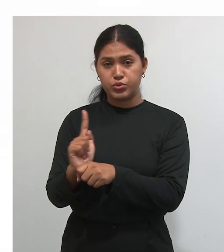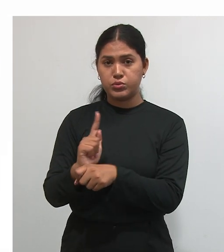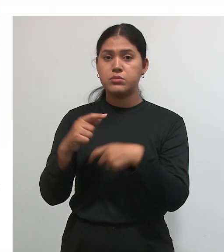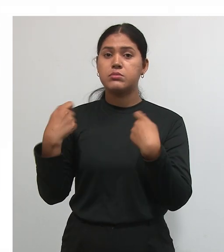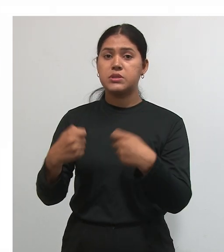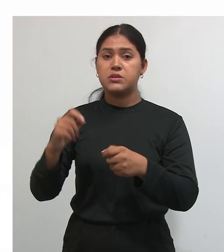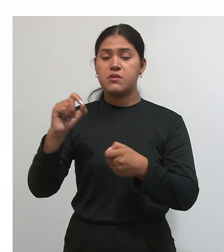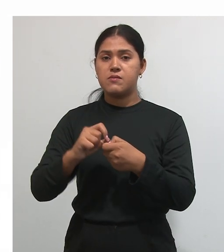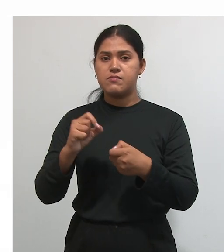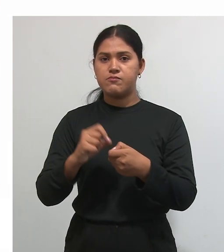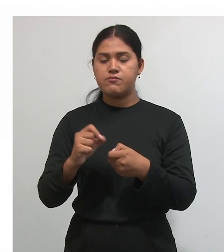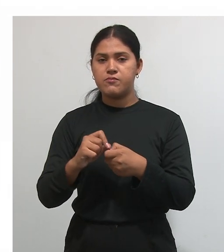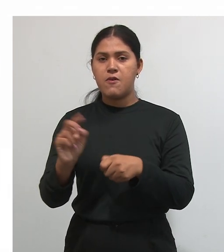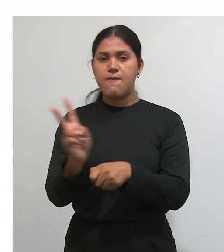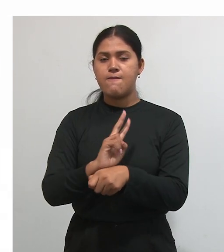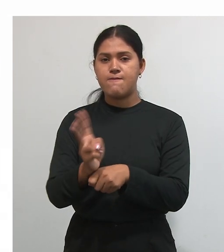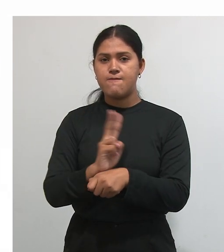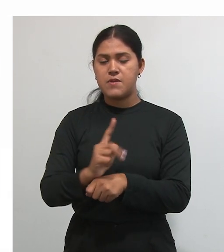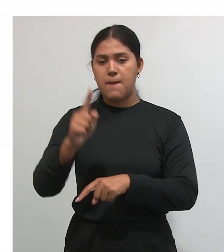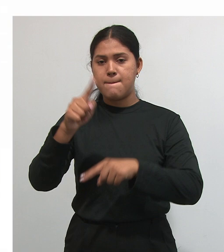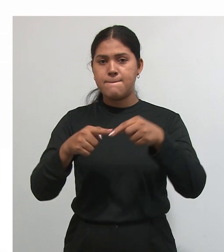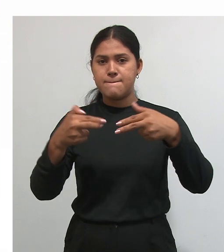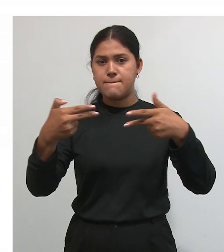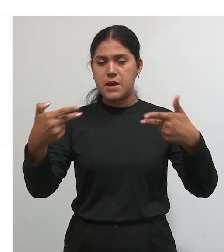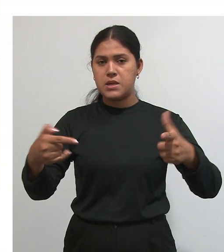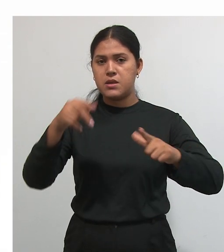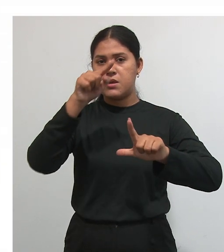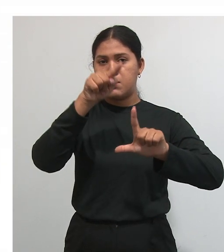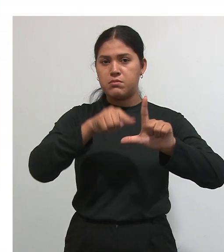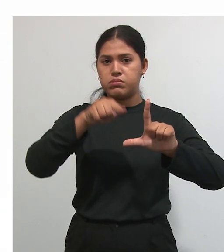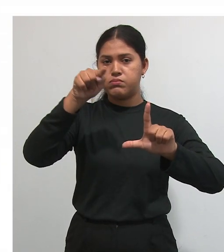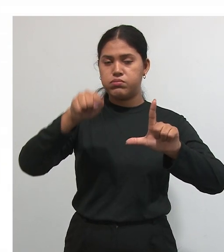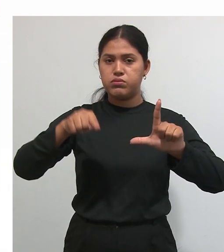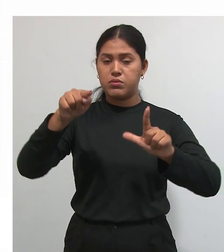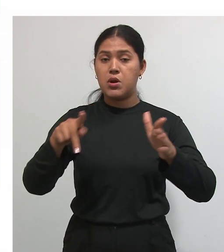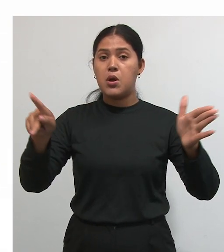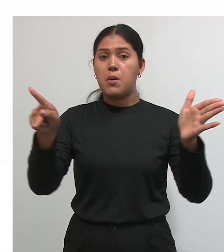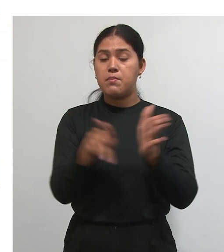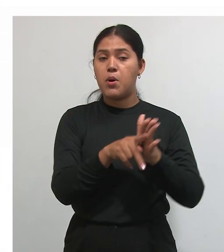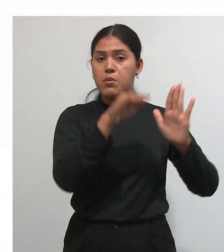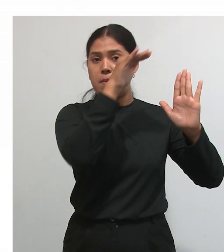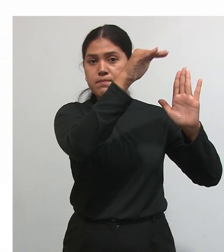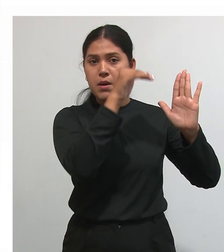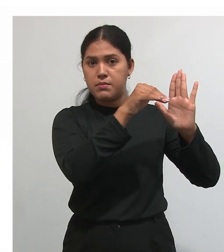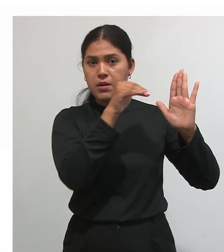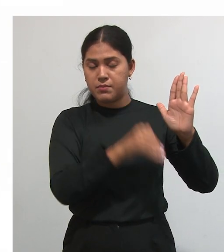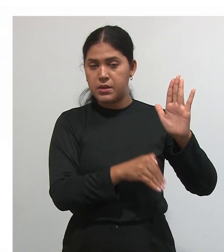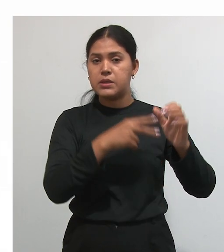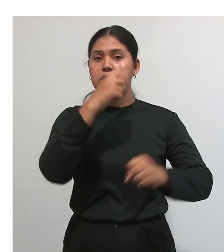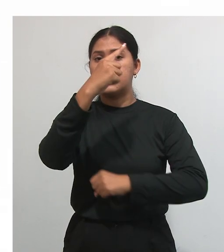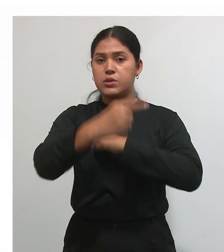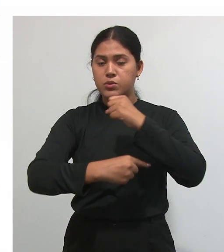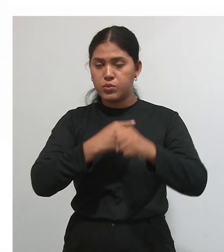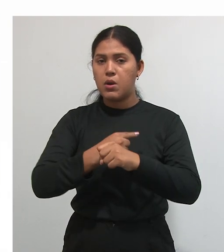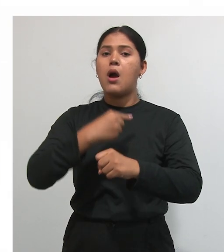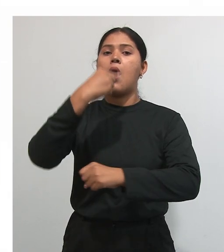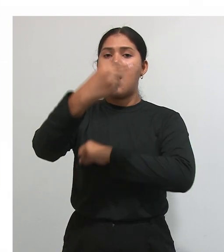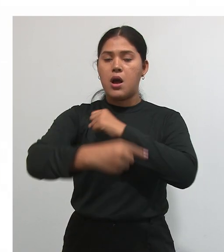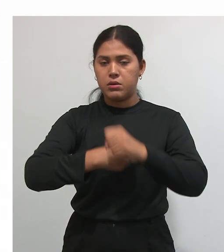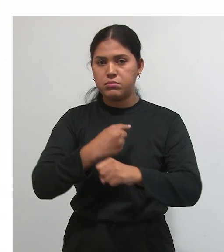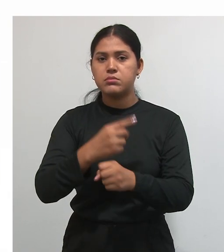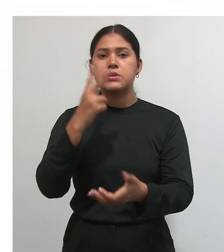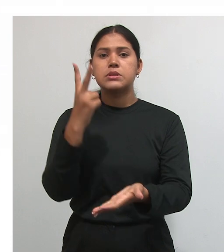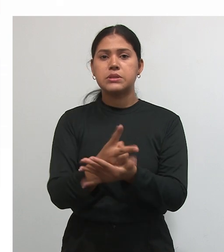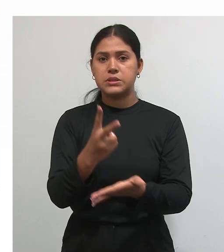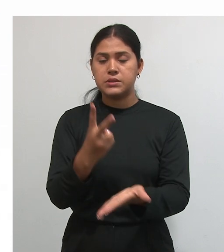inventário anual dos bens do almoxarifado, realizado por comissão designada, tá? Objetivando o quê?